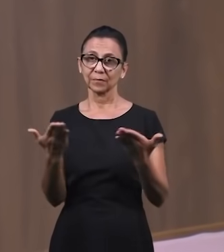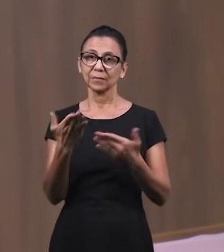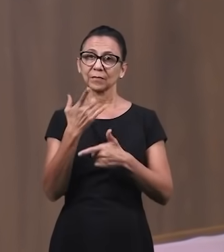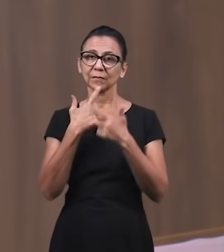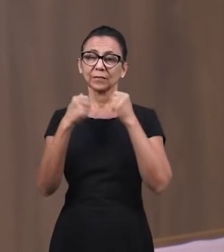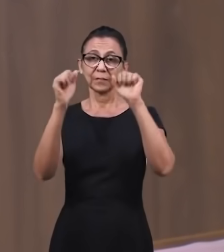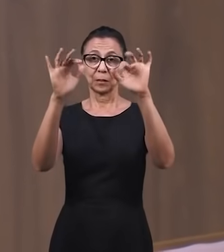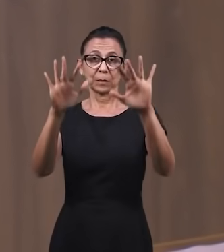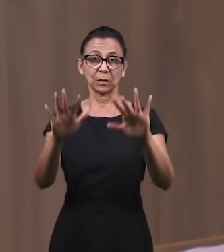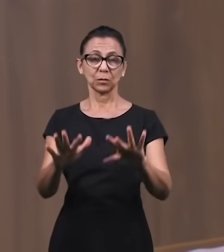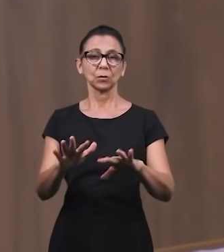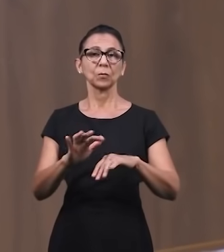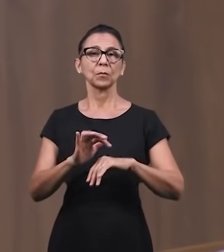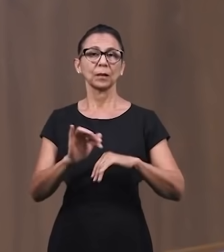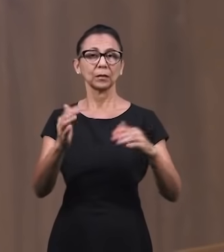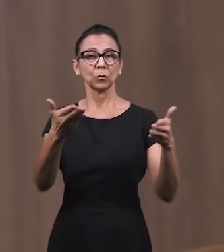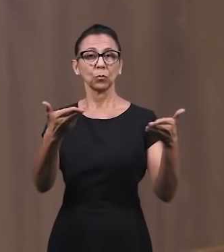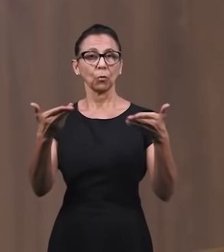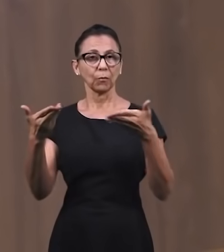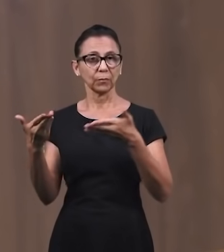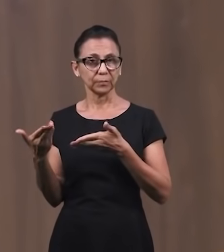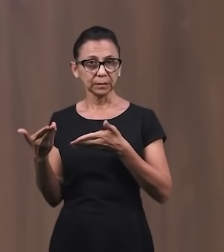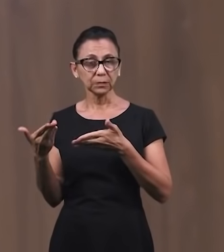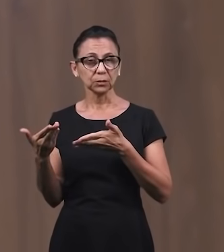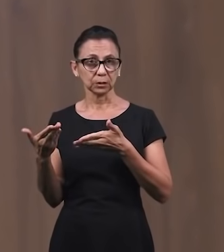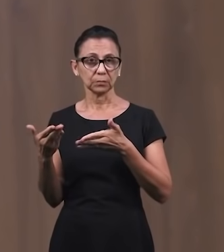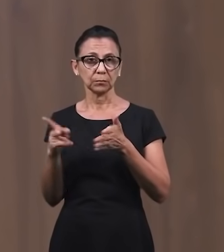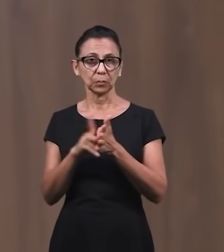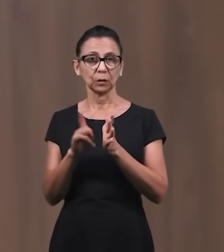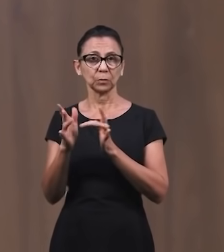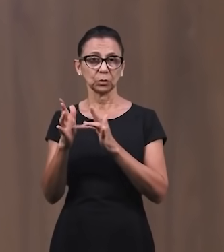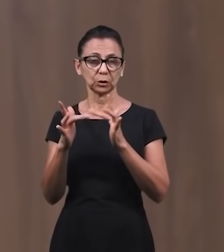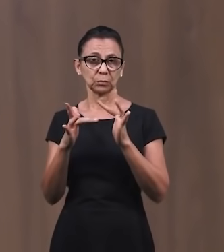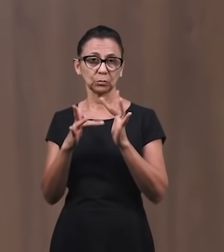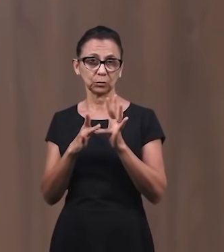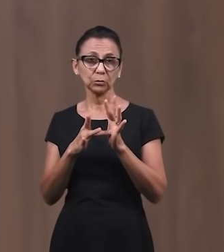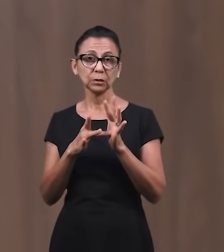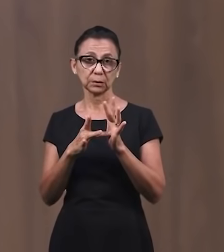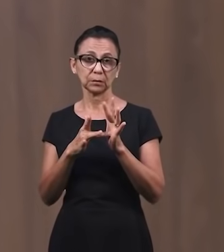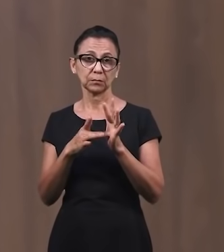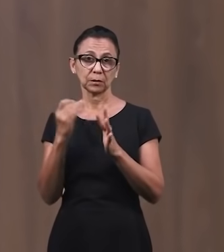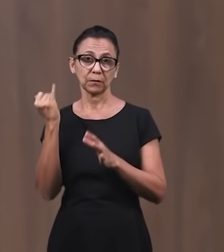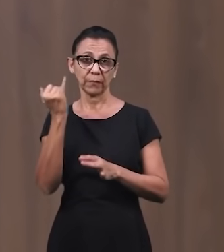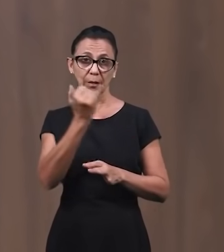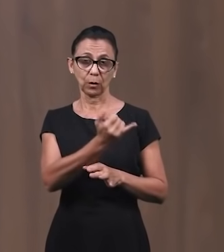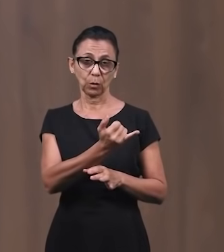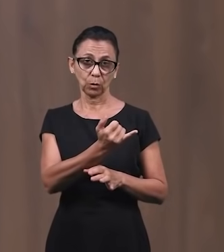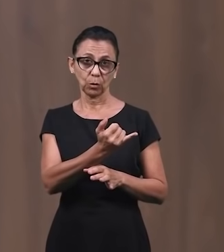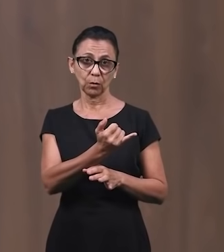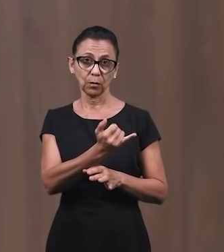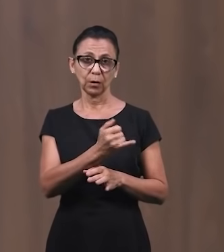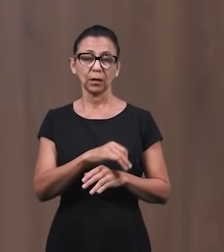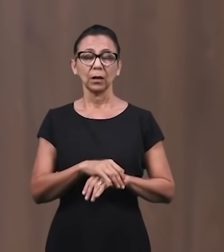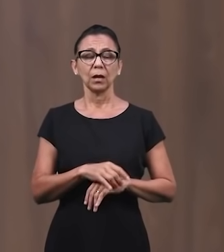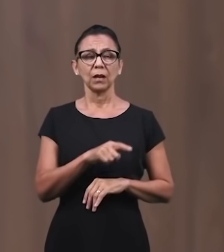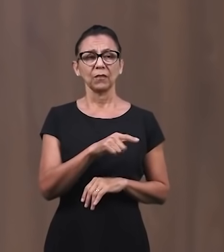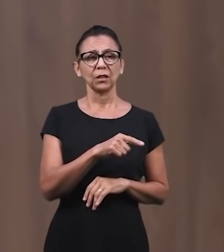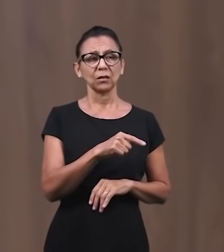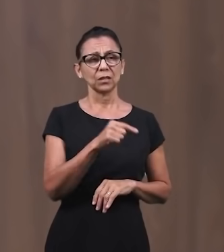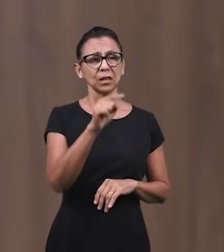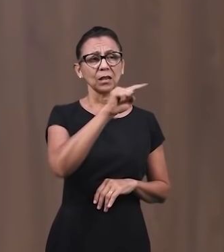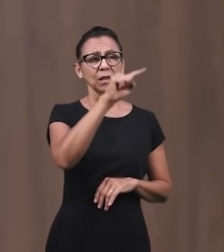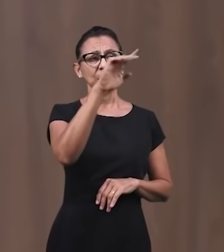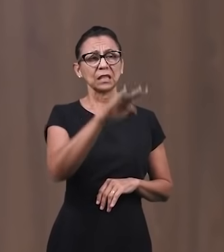abençoar. Aquela convocação, aquele convite que Jesus fez, aquela palavra que Ele deu a Zaqueu, não foi,